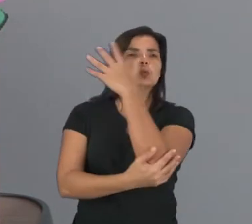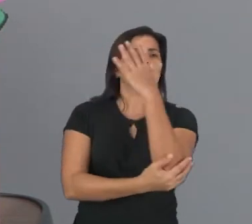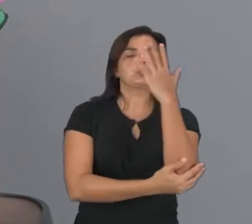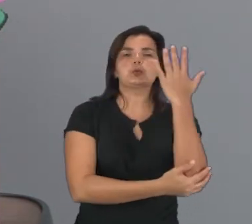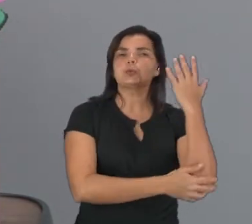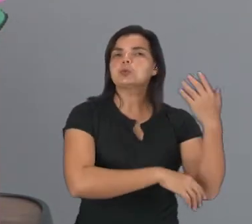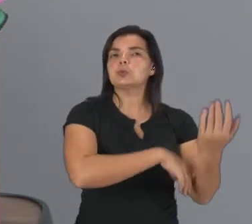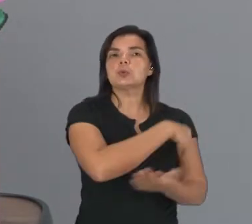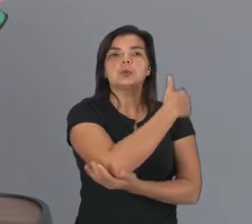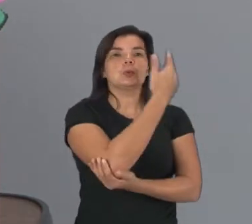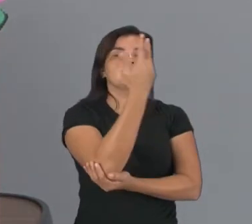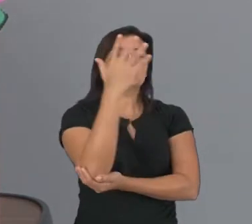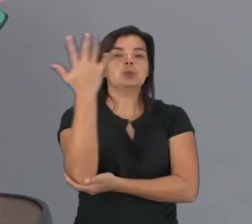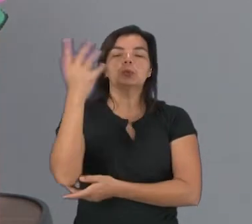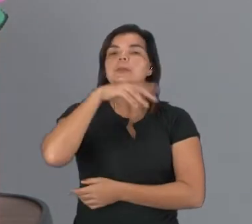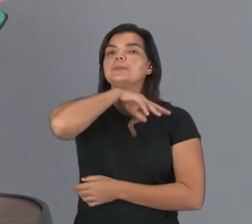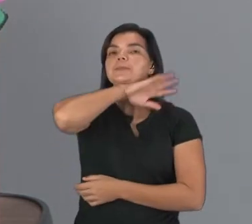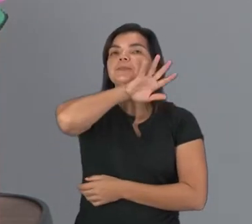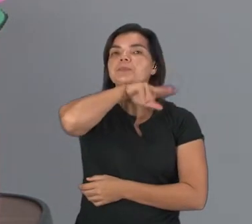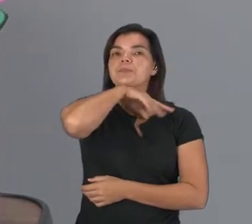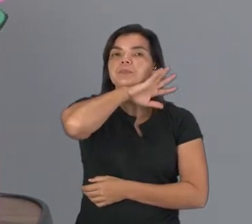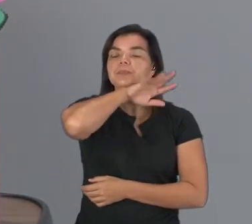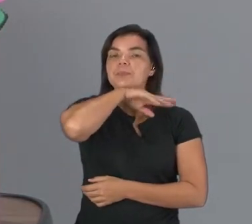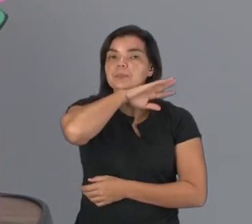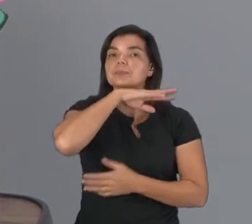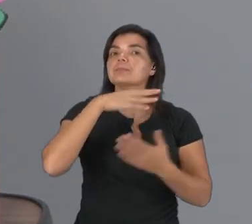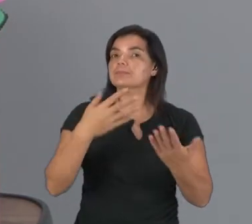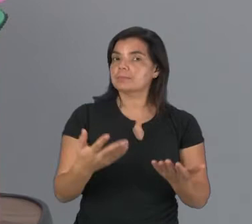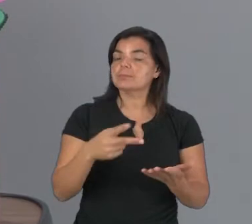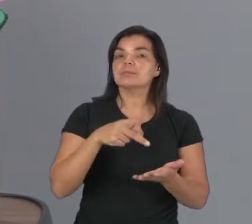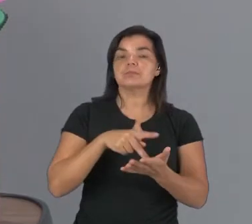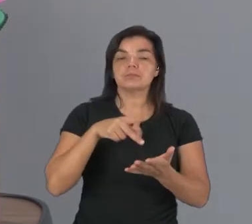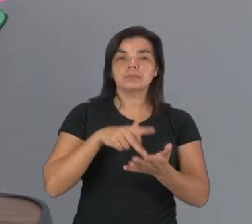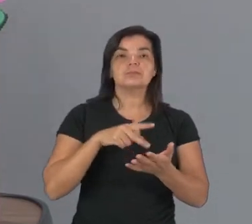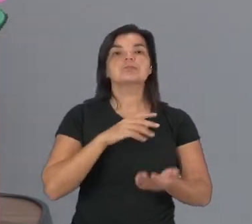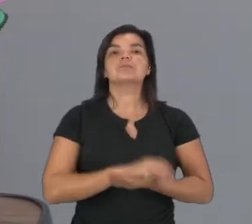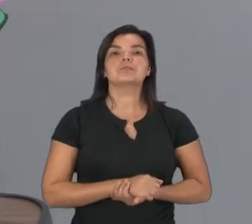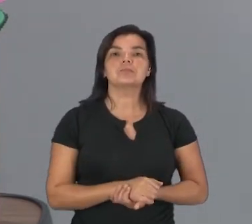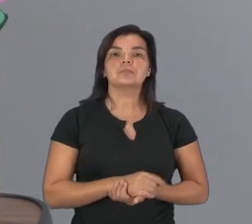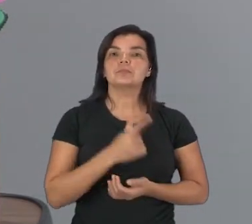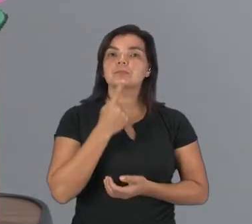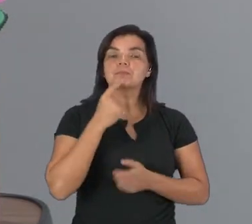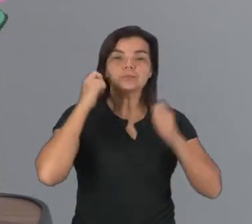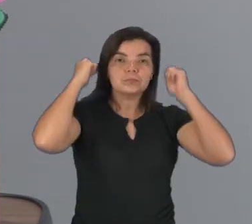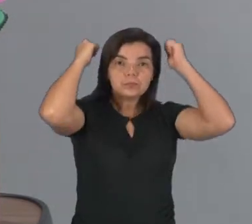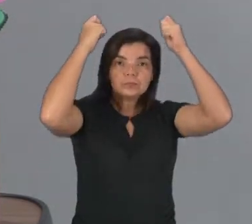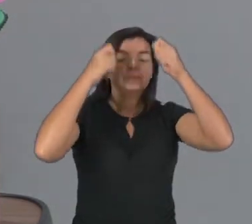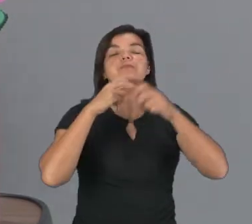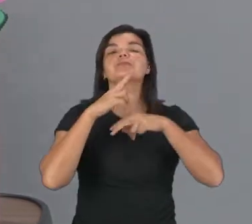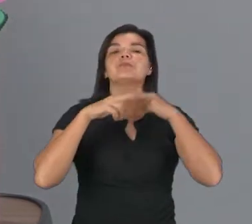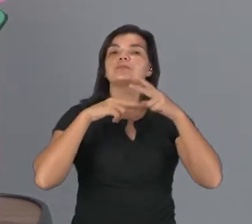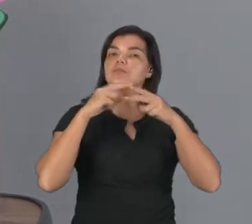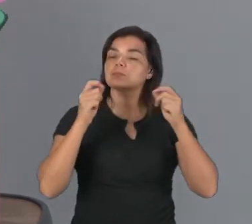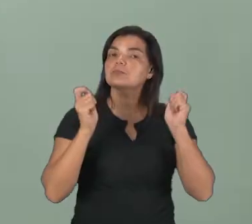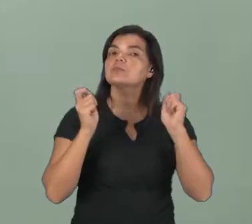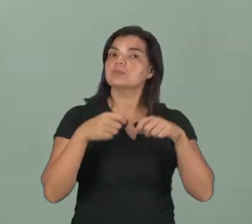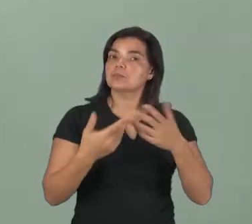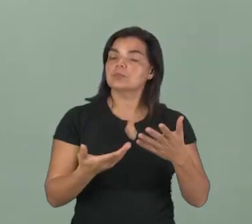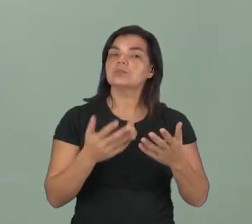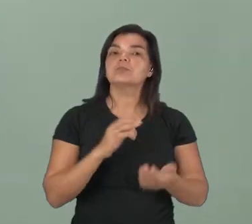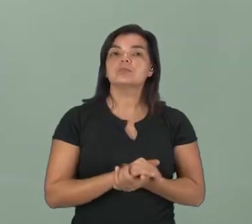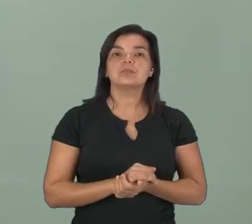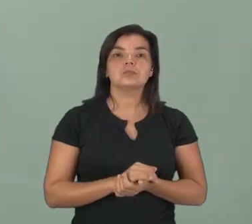olha, árvores, muitos animais, não é mesmo? Aqui, a Chapeuzinho Vermelho